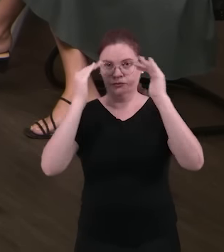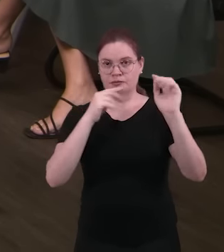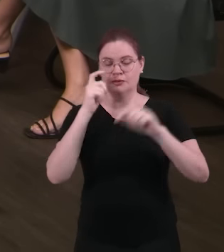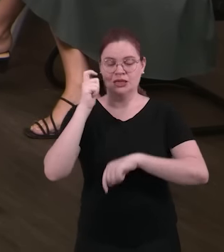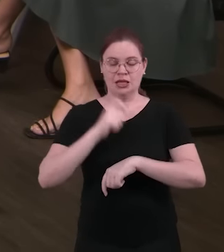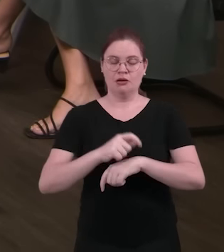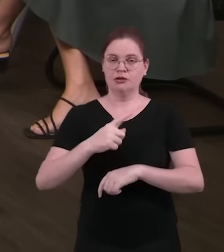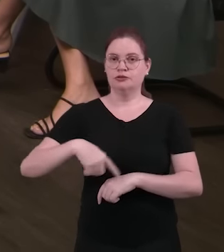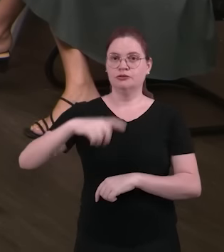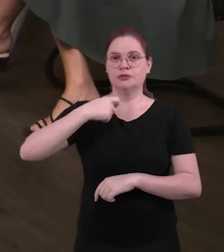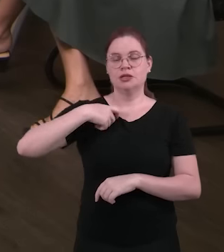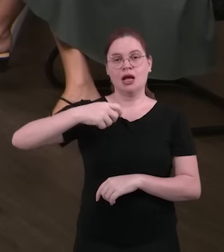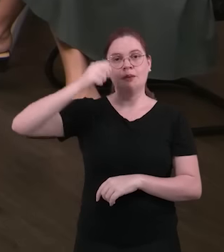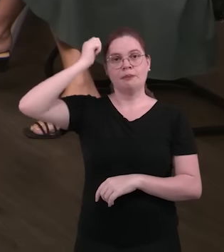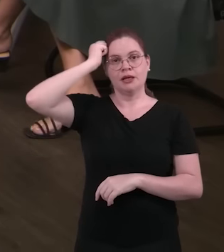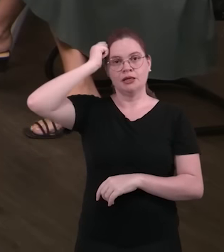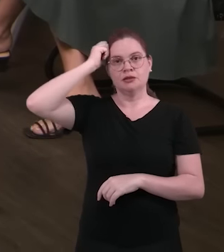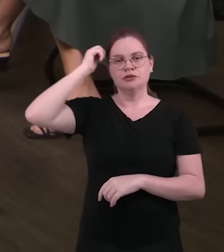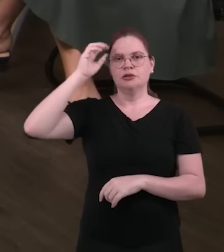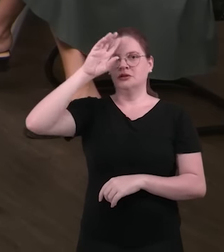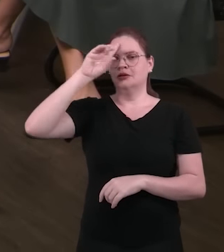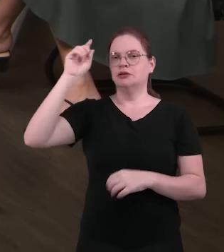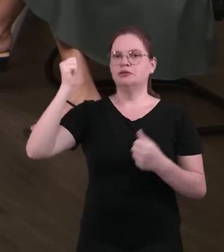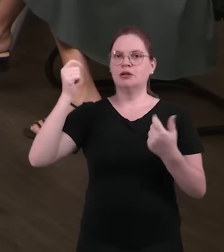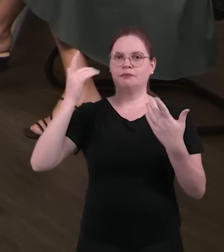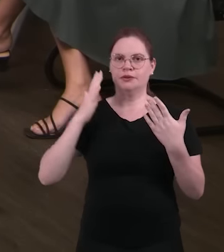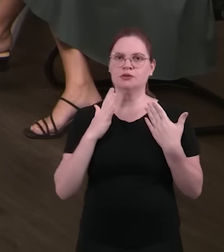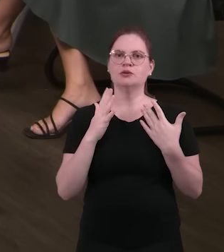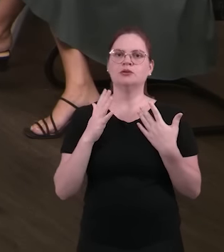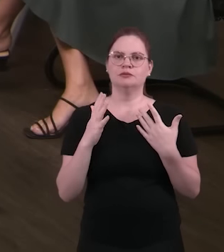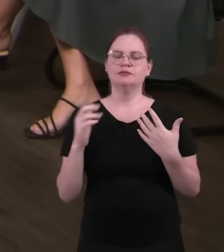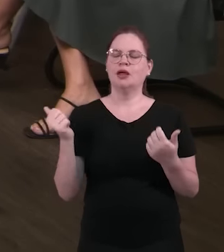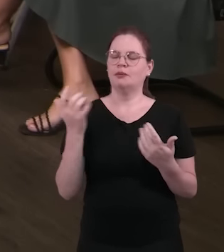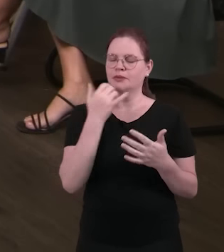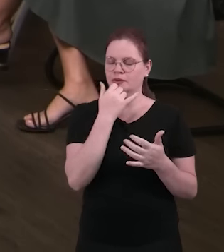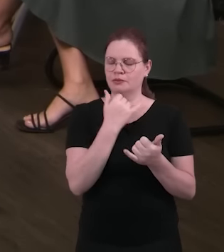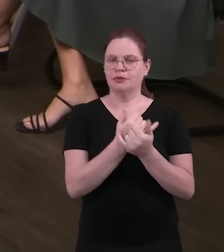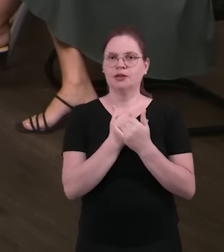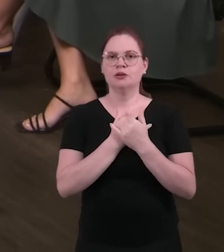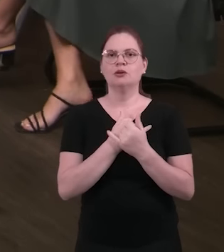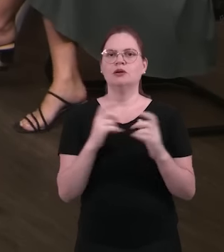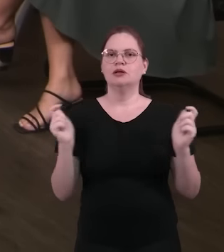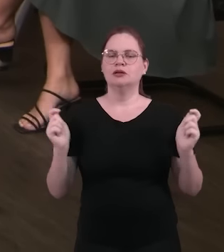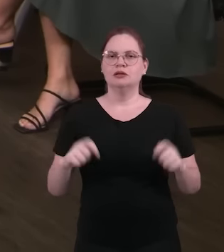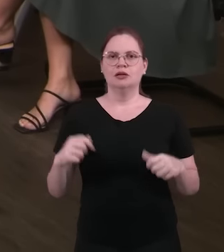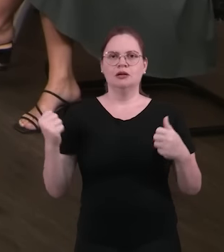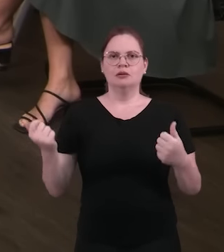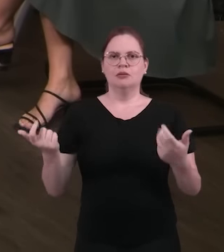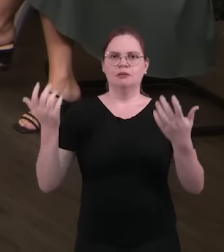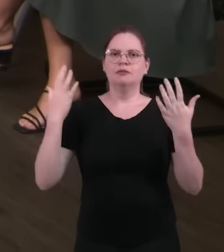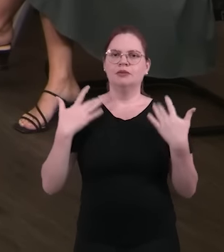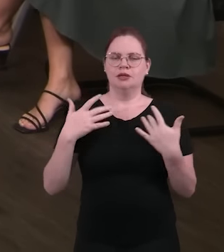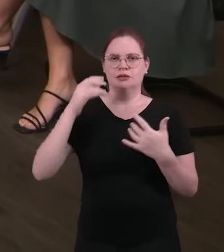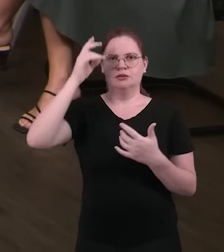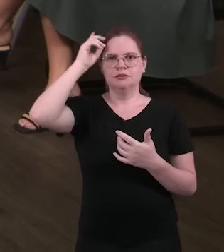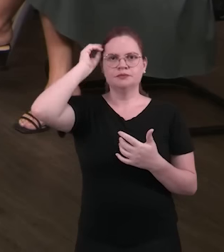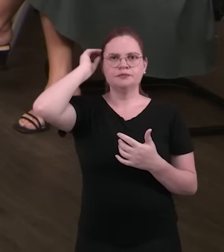que há arrependimento, Deus abençoa. E sempre traz uma grande bênção o